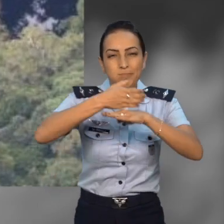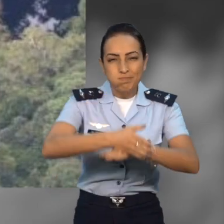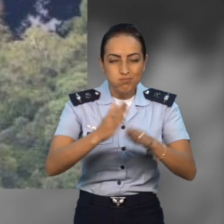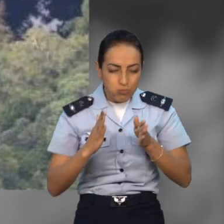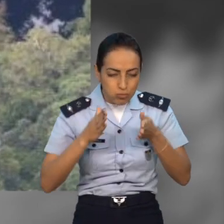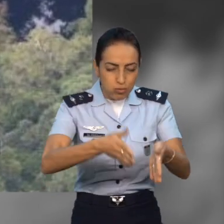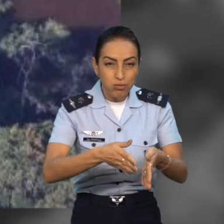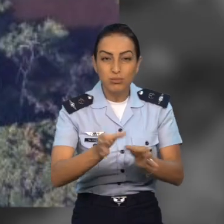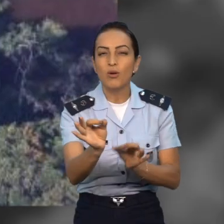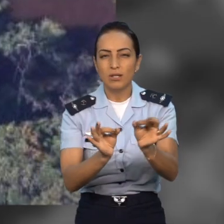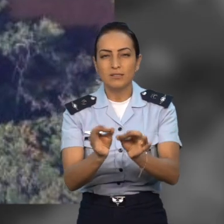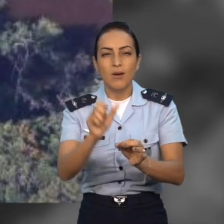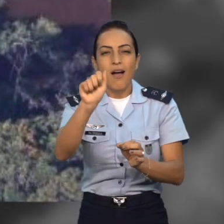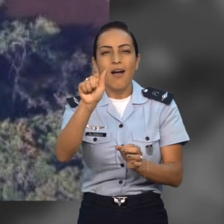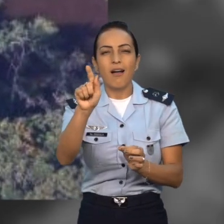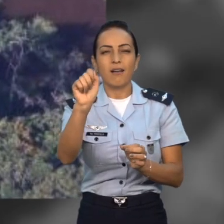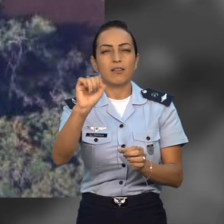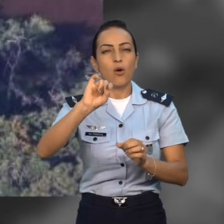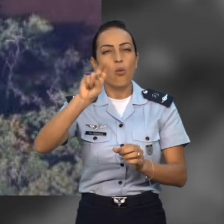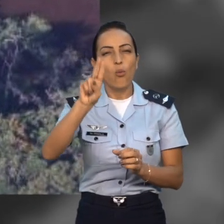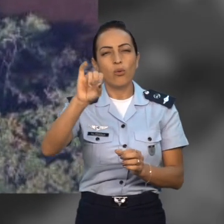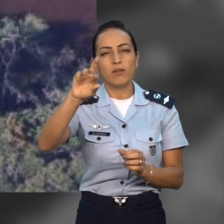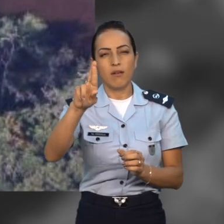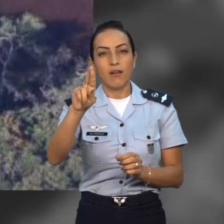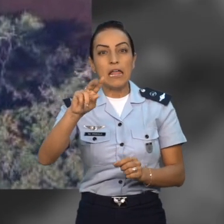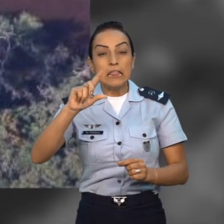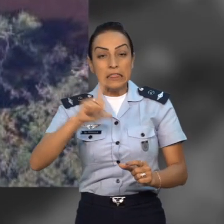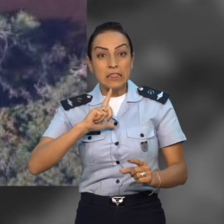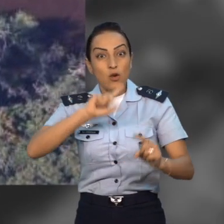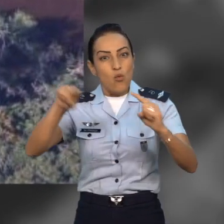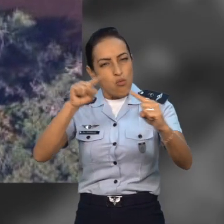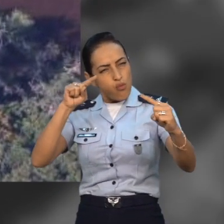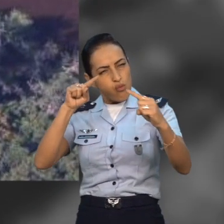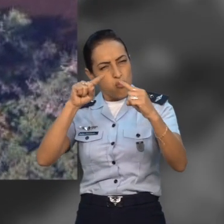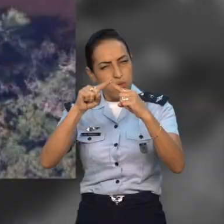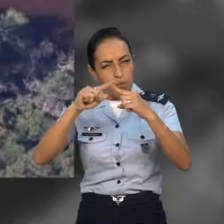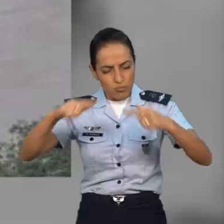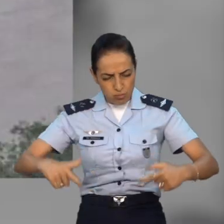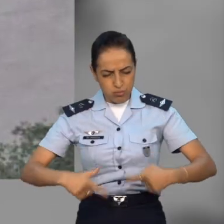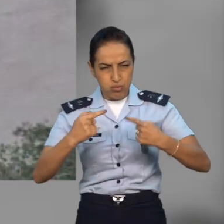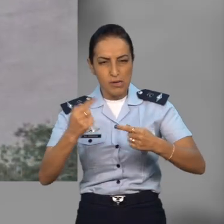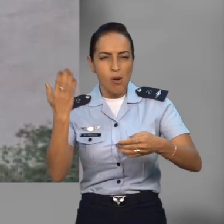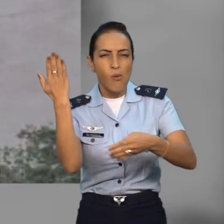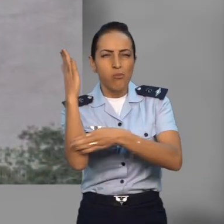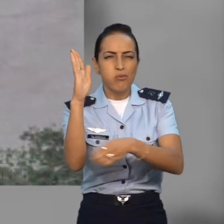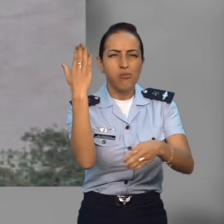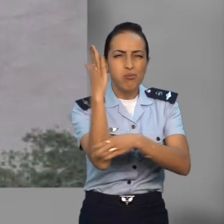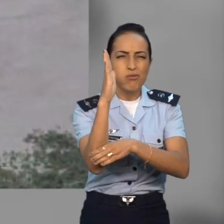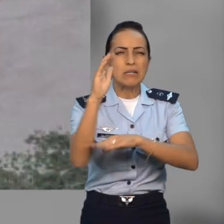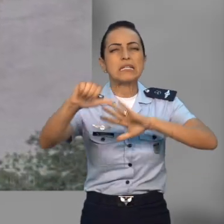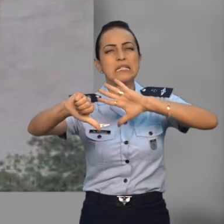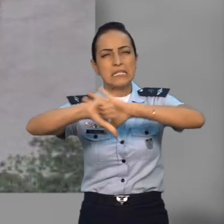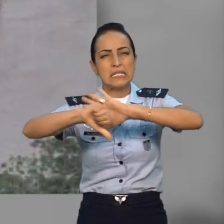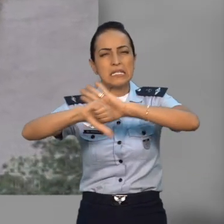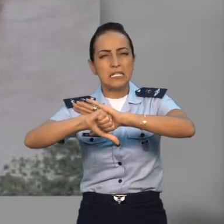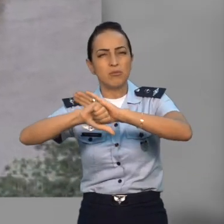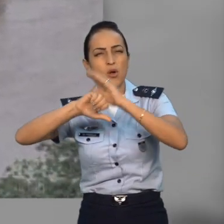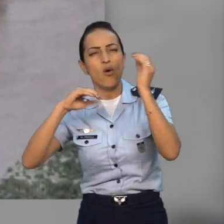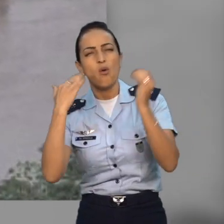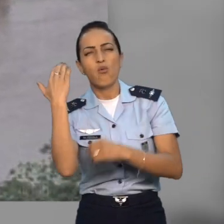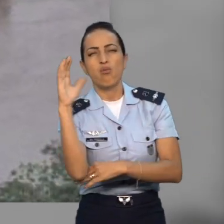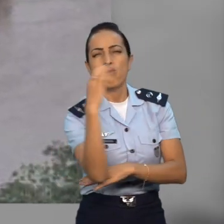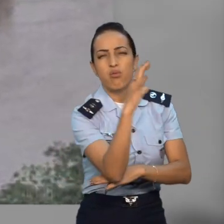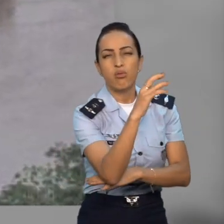da Operação Ágata Uiara, que tem o objetivo de combater o garimpo ilegal e crimes ambientais na